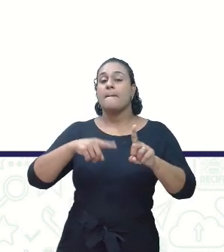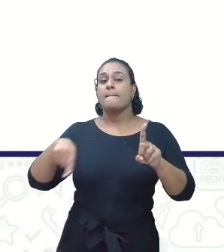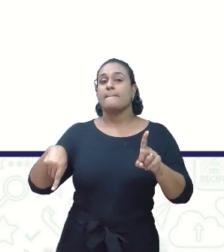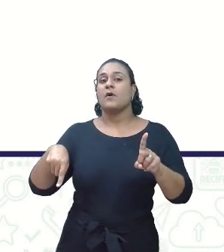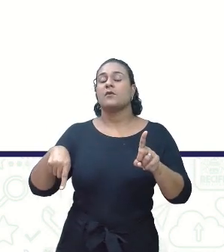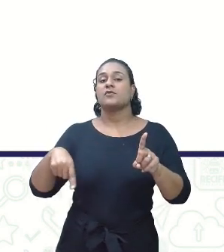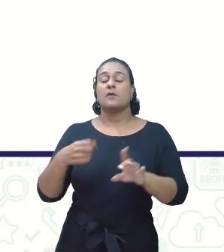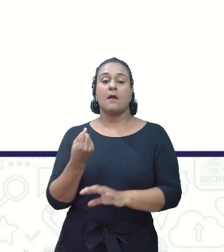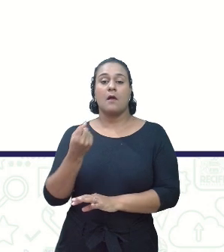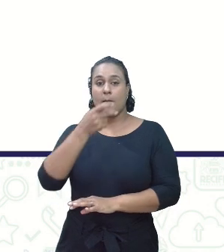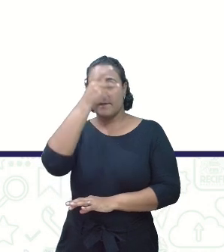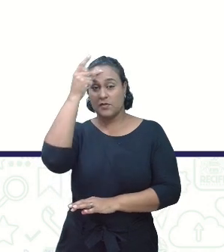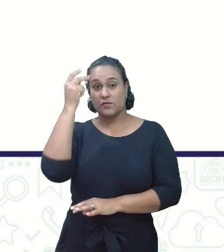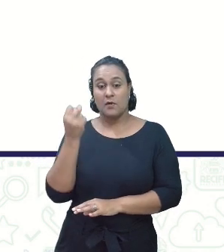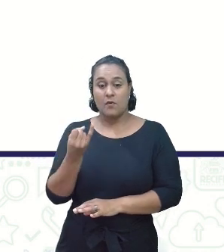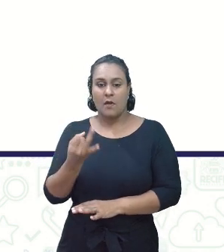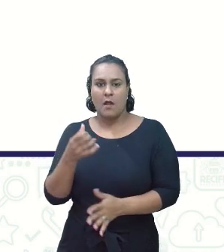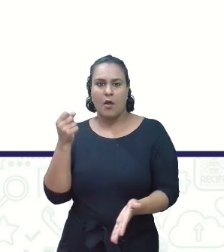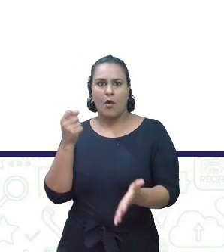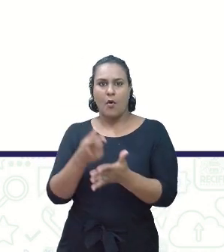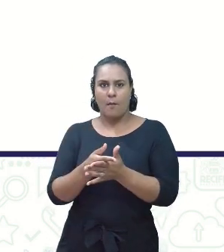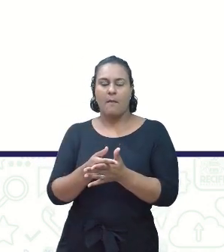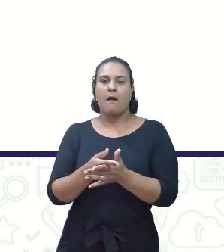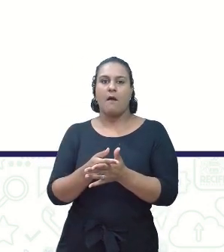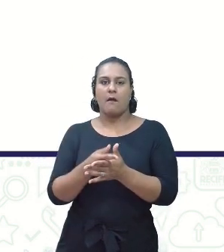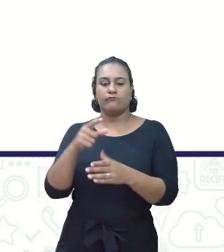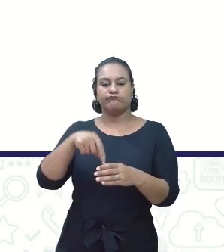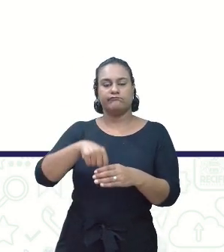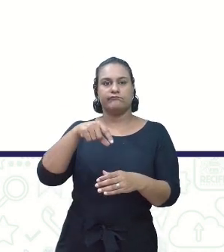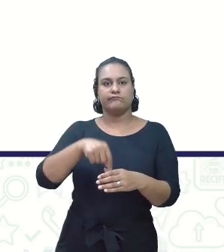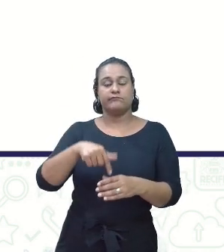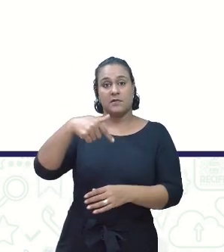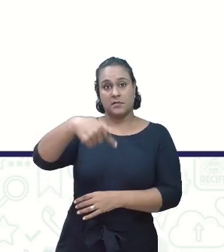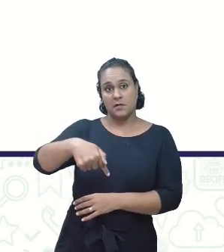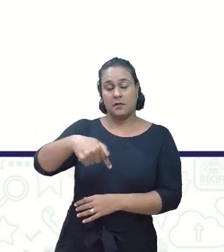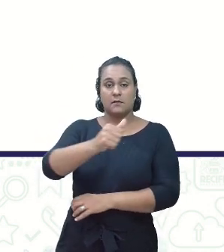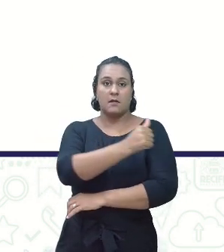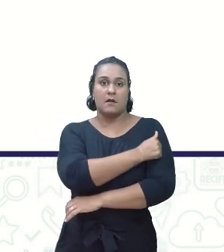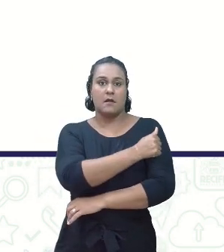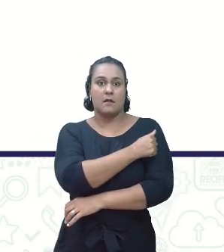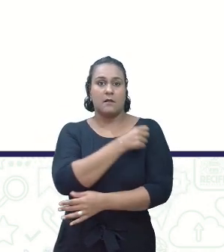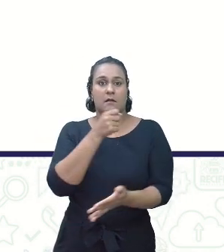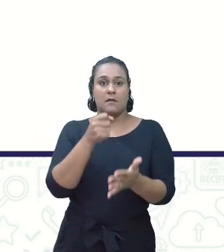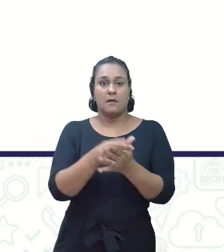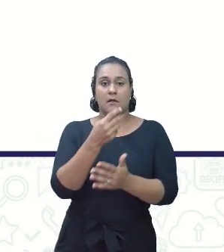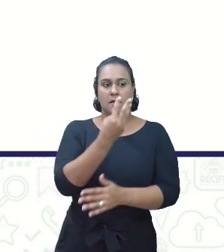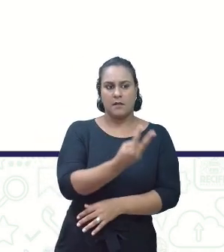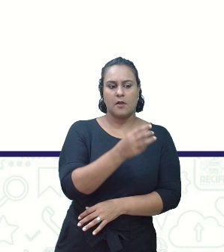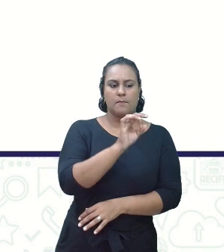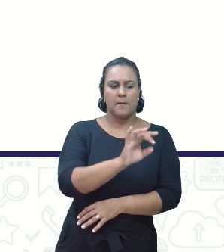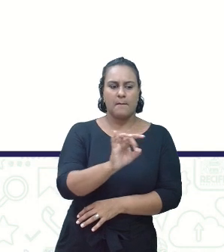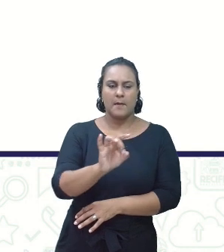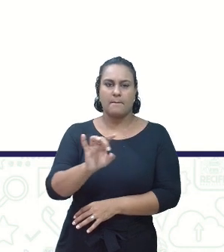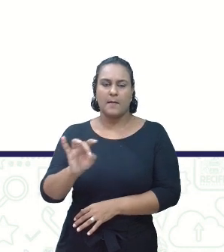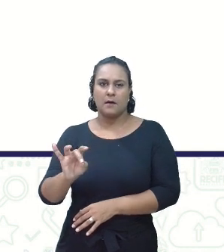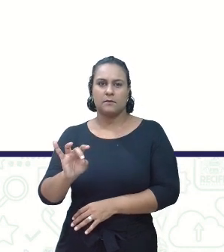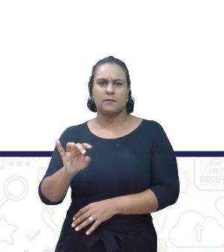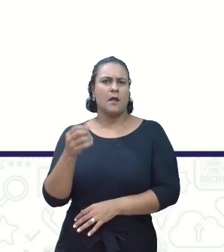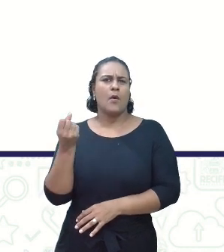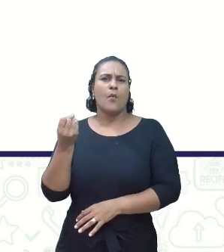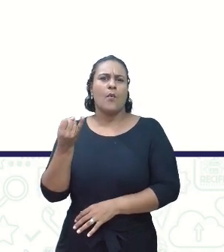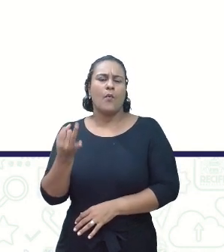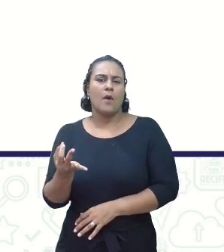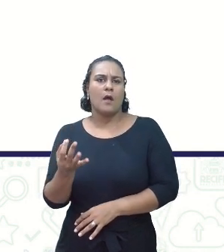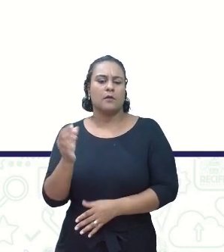compraram o mesmo número de bilhetes. Por exemplo, 7 alunos compraram 3 bilhetes cada um. Quantos bilhetes